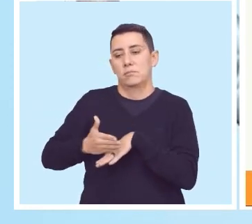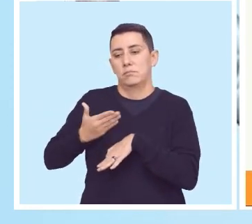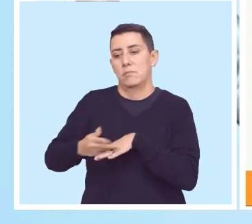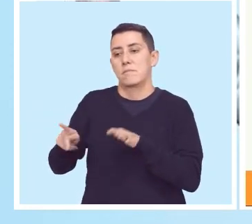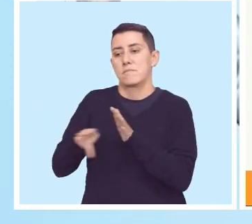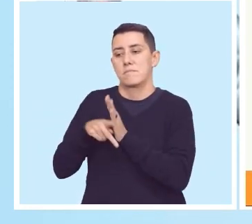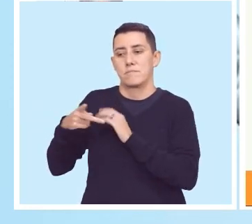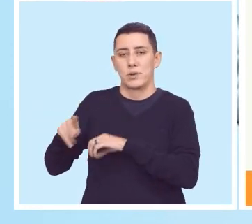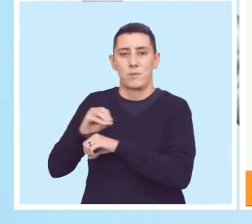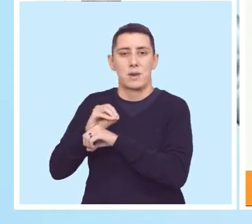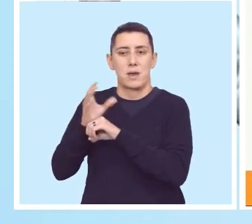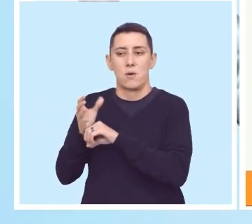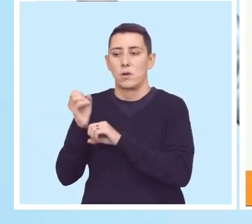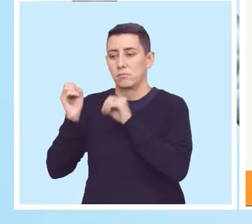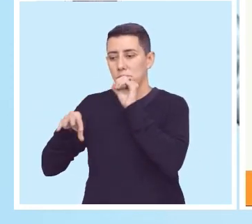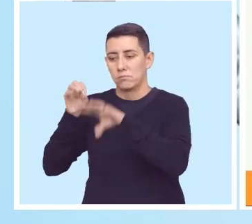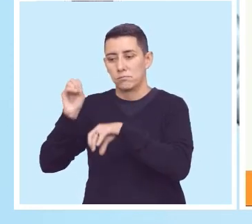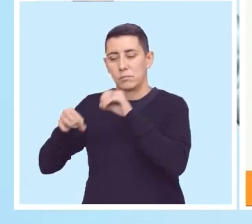Cloud.